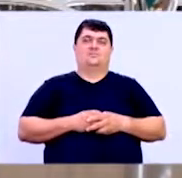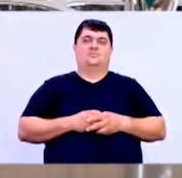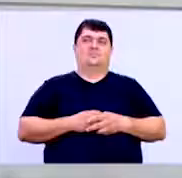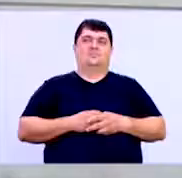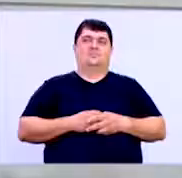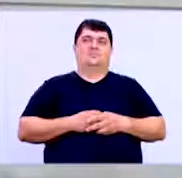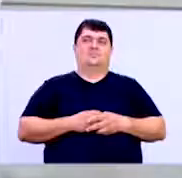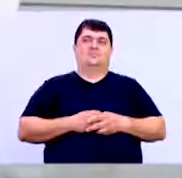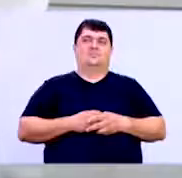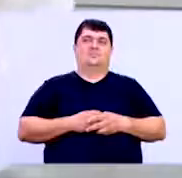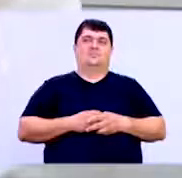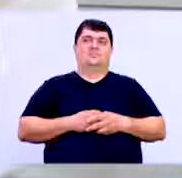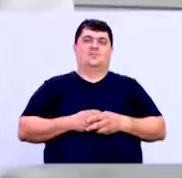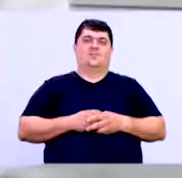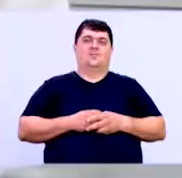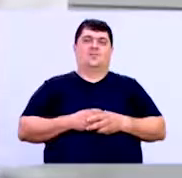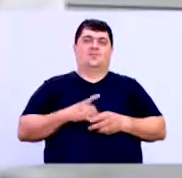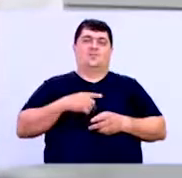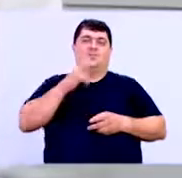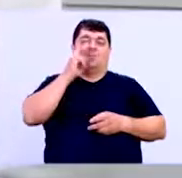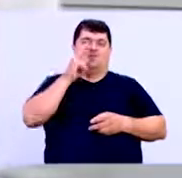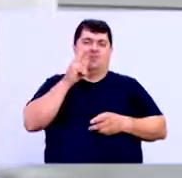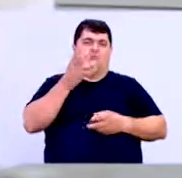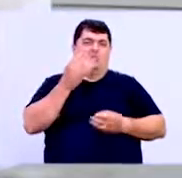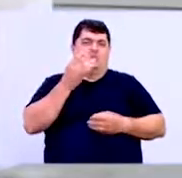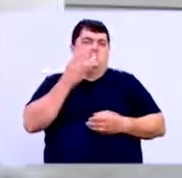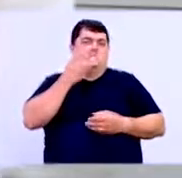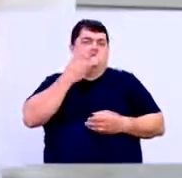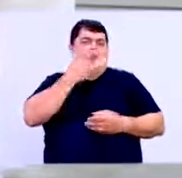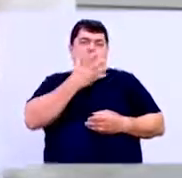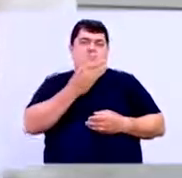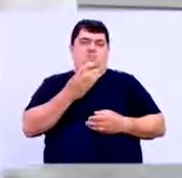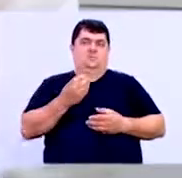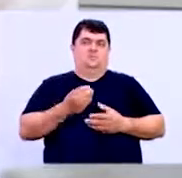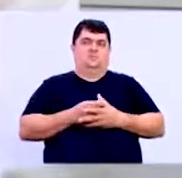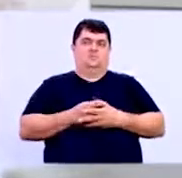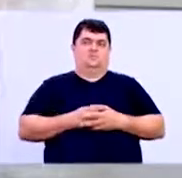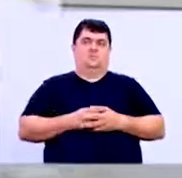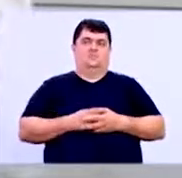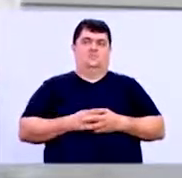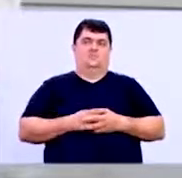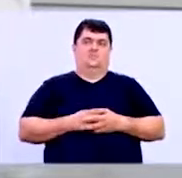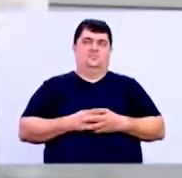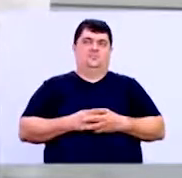Atenção, vou fazer aqui em close, hein? Pra você ver como tá gostoso esse vatapá.